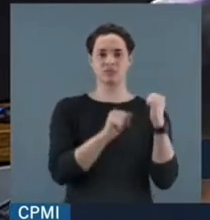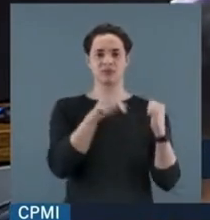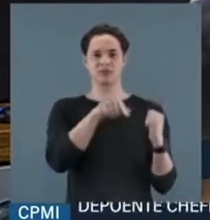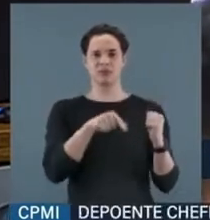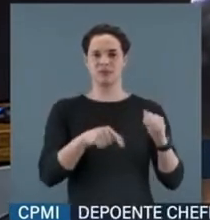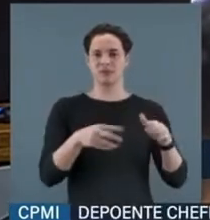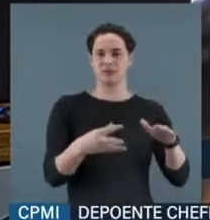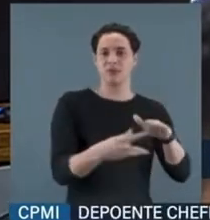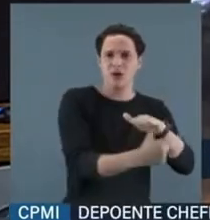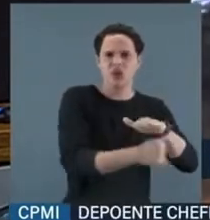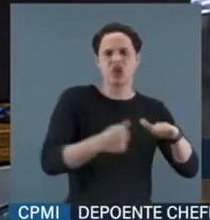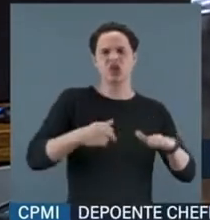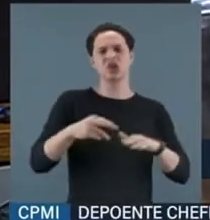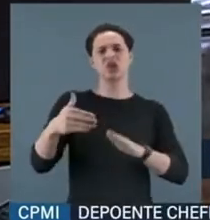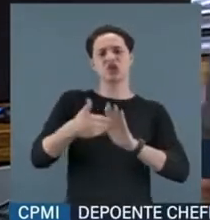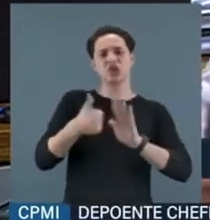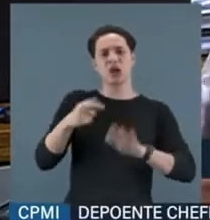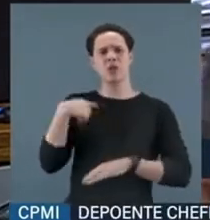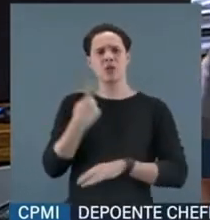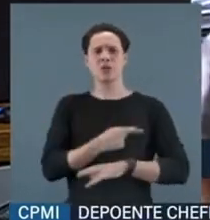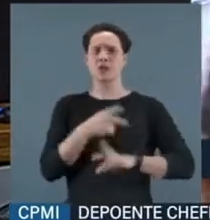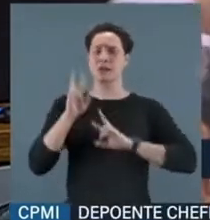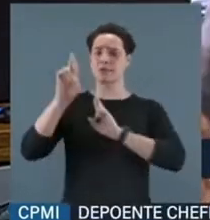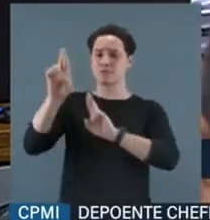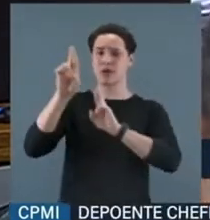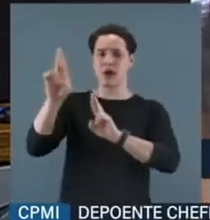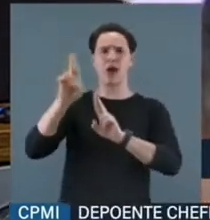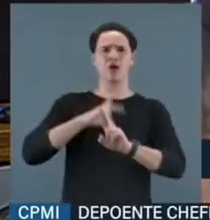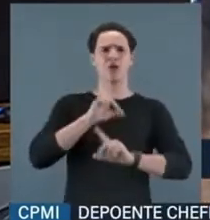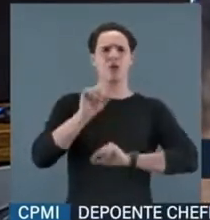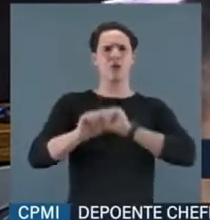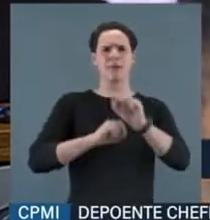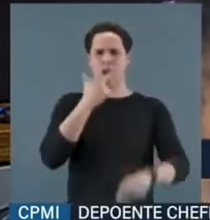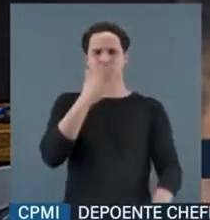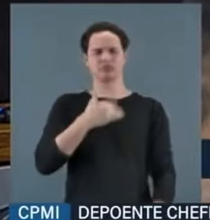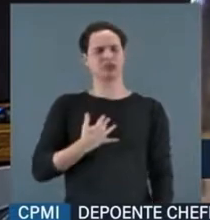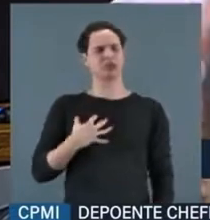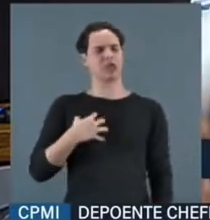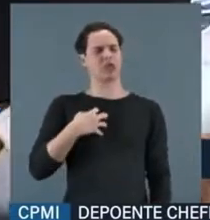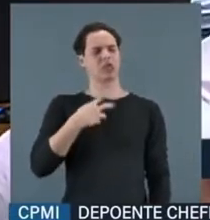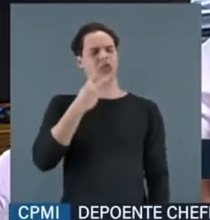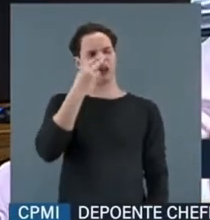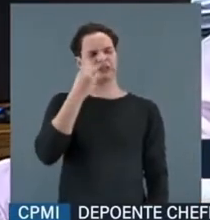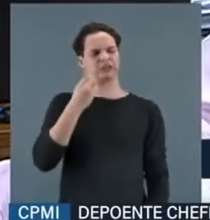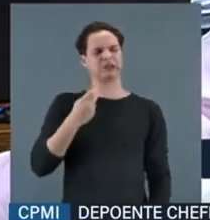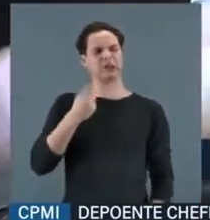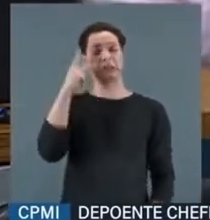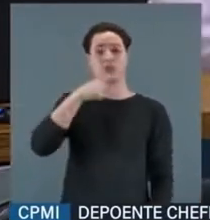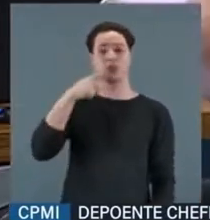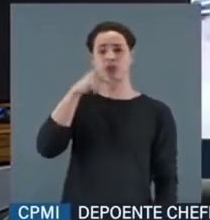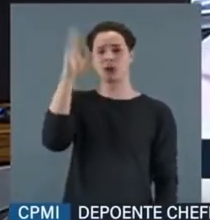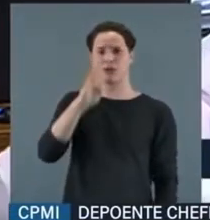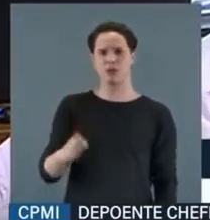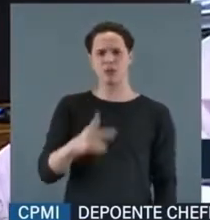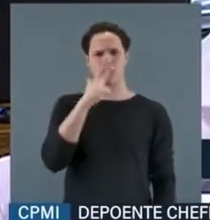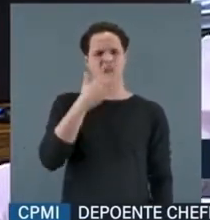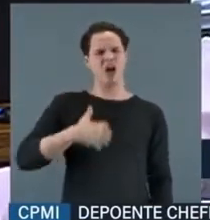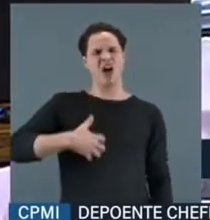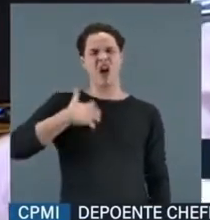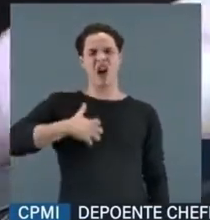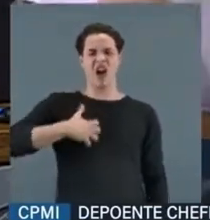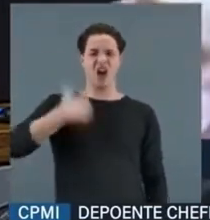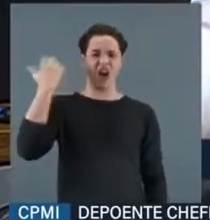foi tirando a nossa esperança inclusive tomando nojo da política no Brasil tomando raiva